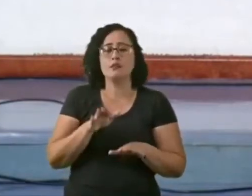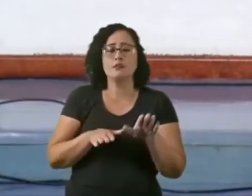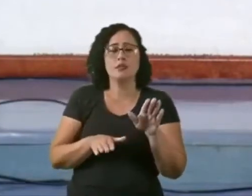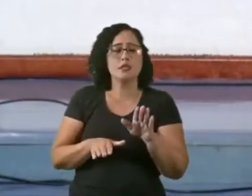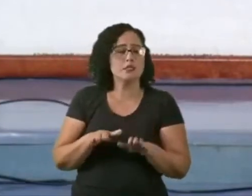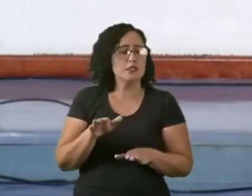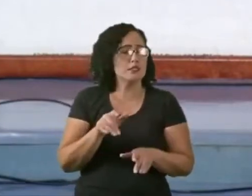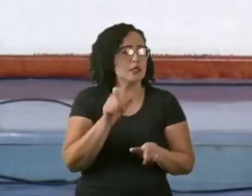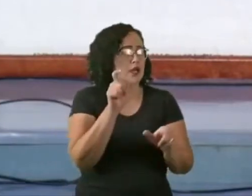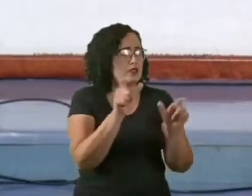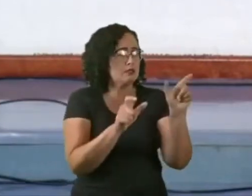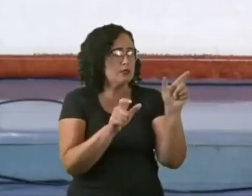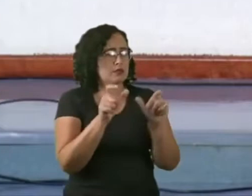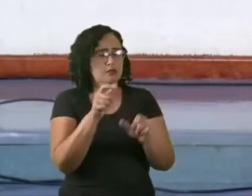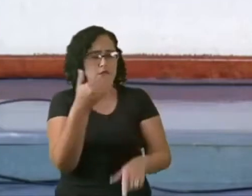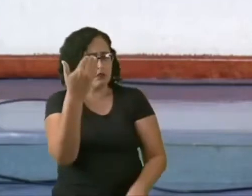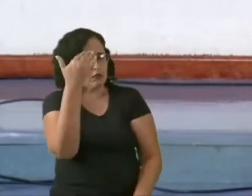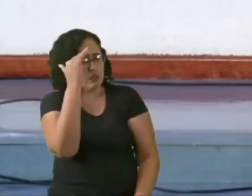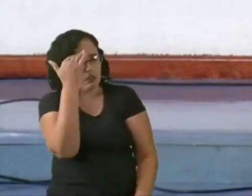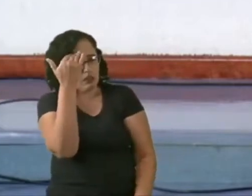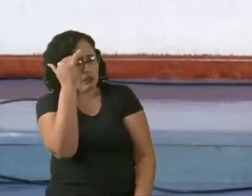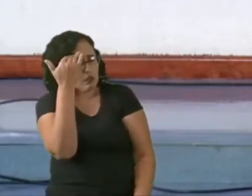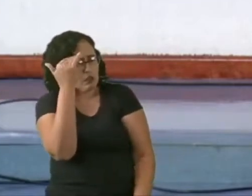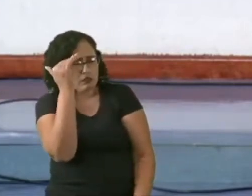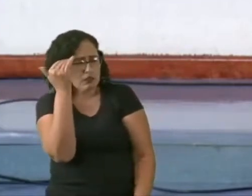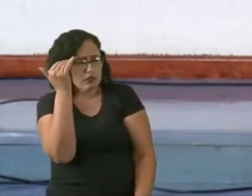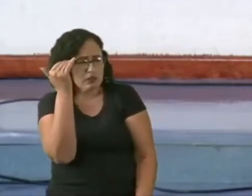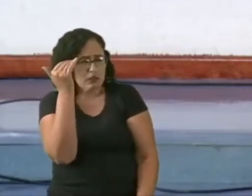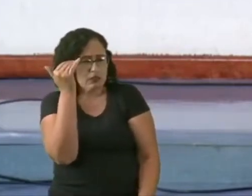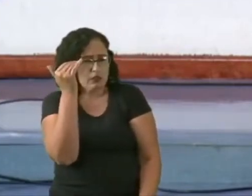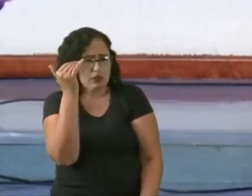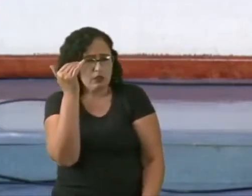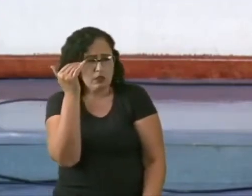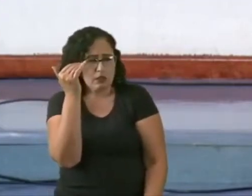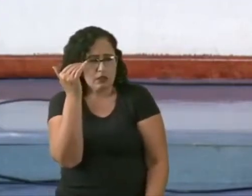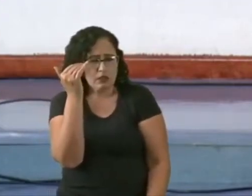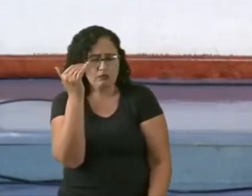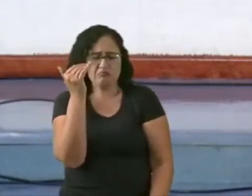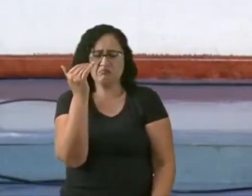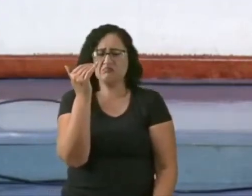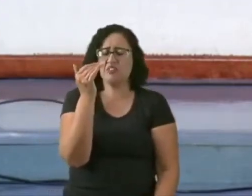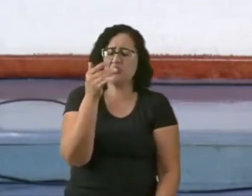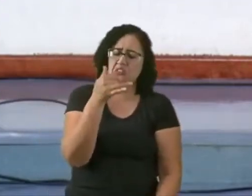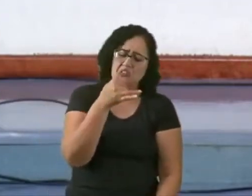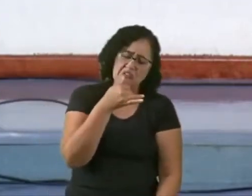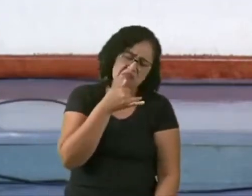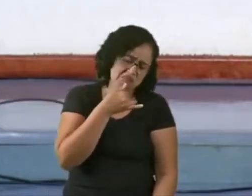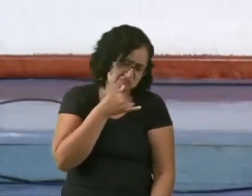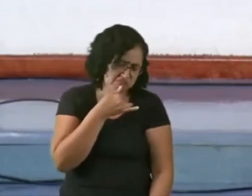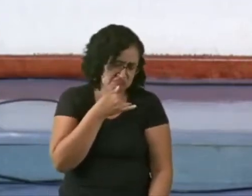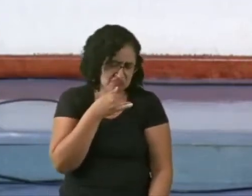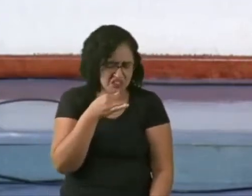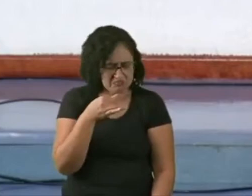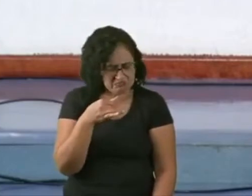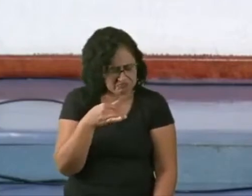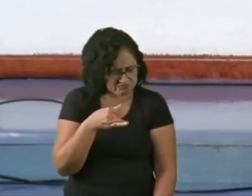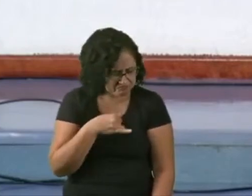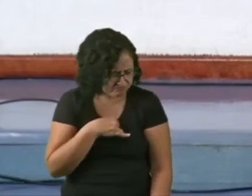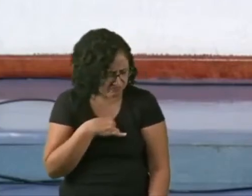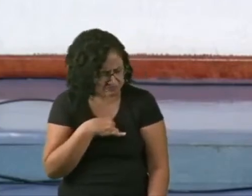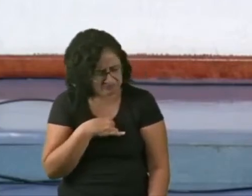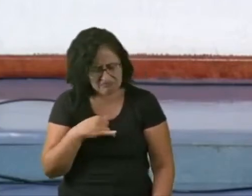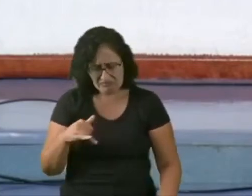de fazer essa leitura do todo. E aí elas ficam confusas, ficam abatidas, se entristecem,